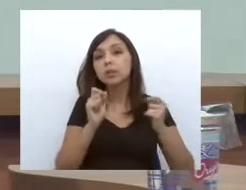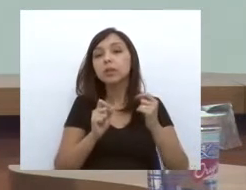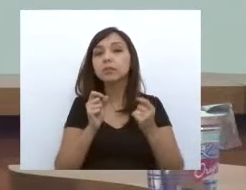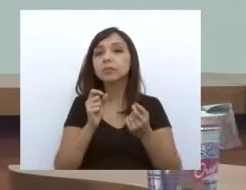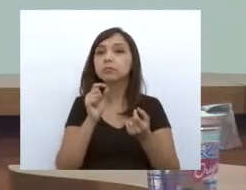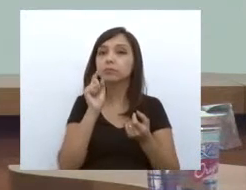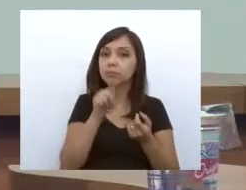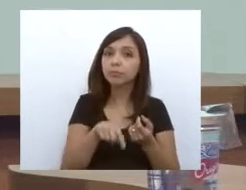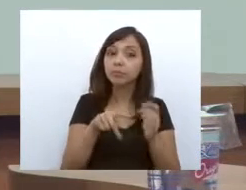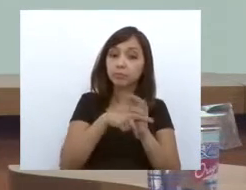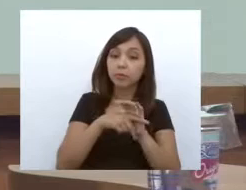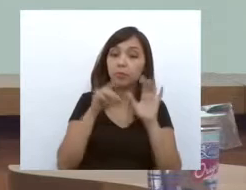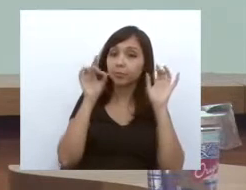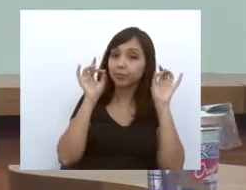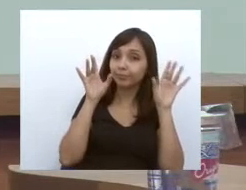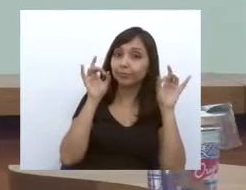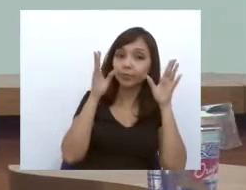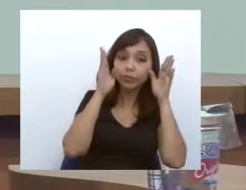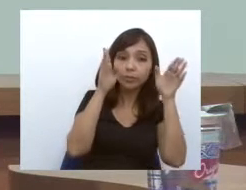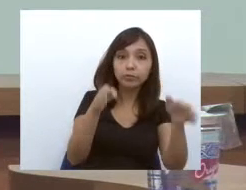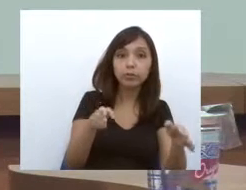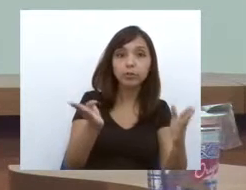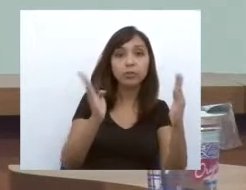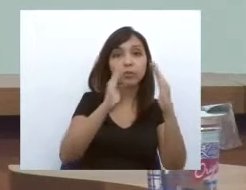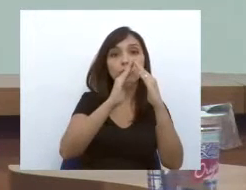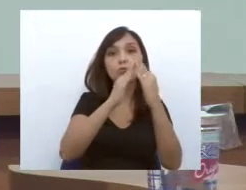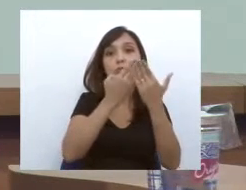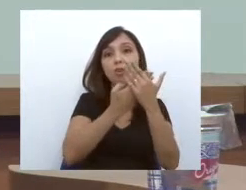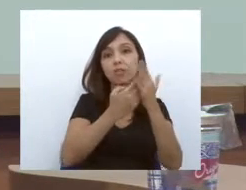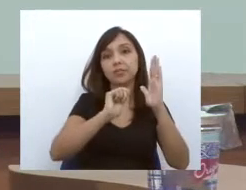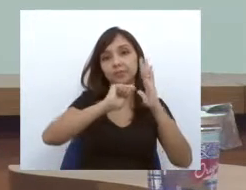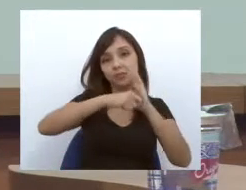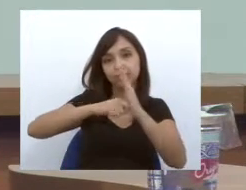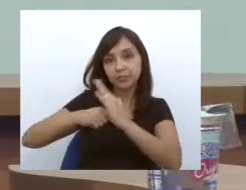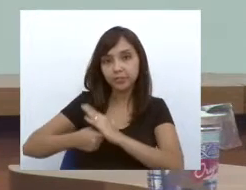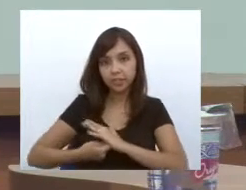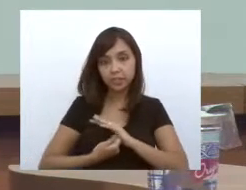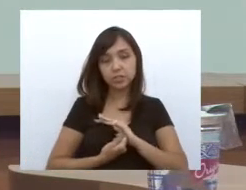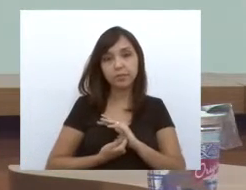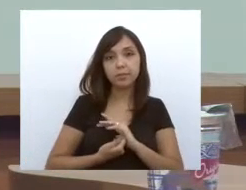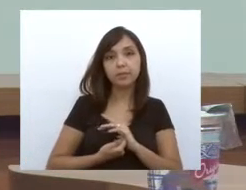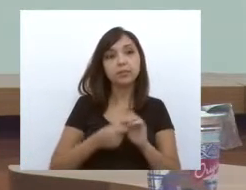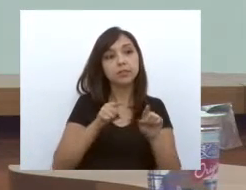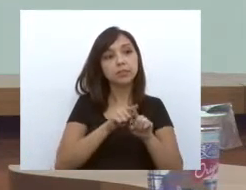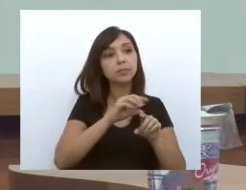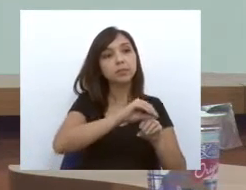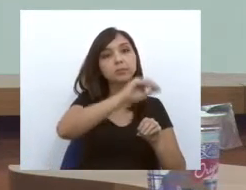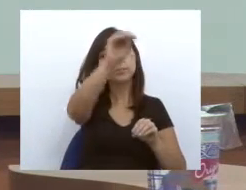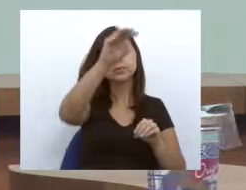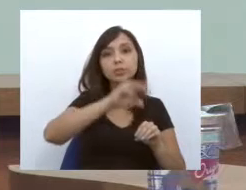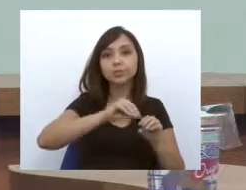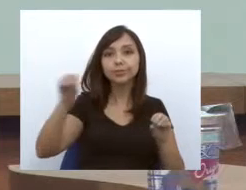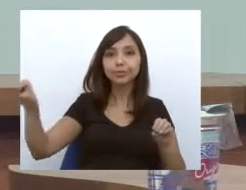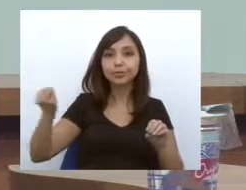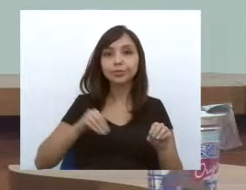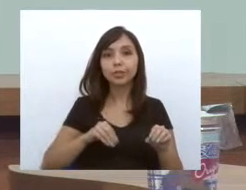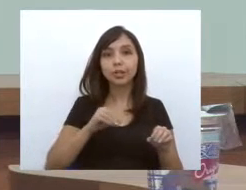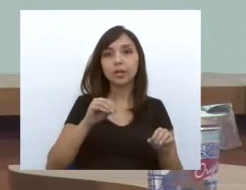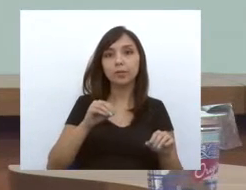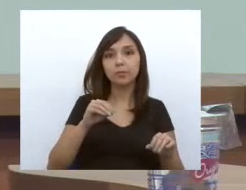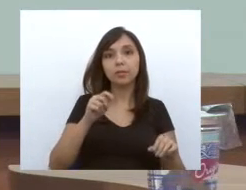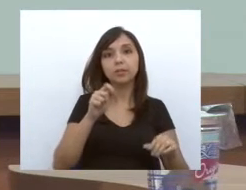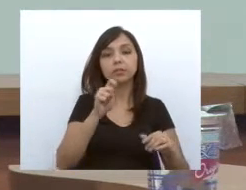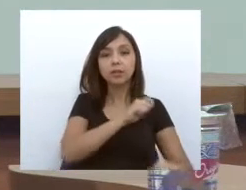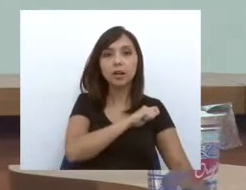essência exclusiva no fechamento de escolas e no deslocamento de alunos de uma escola